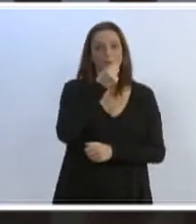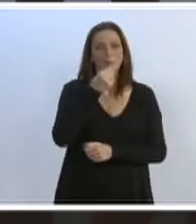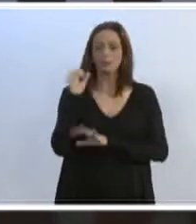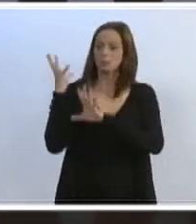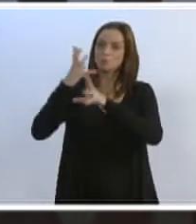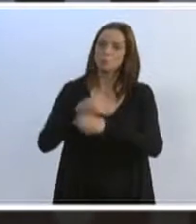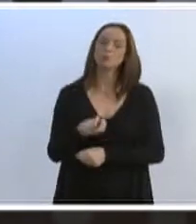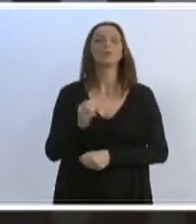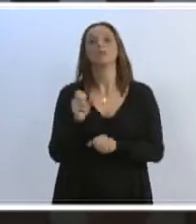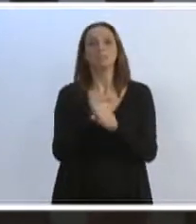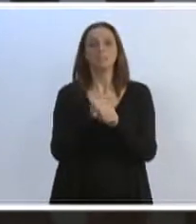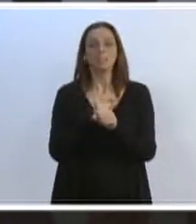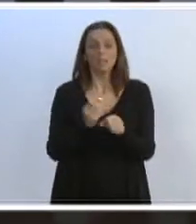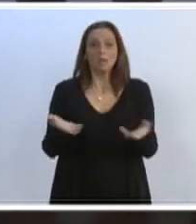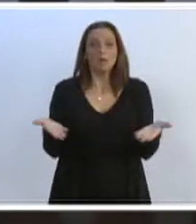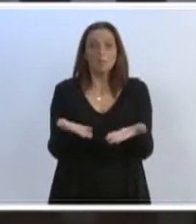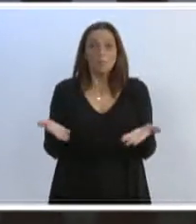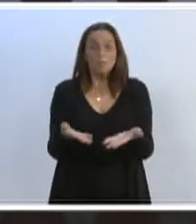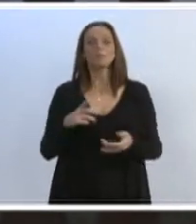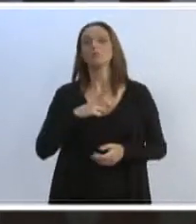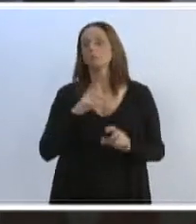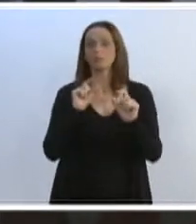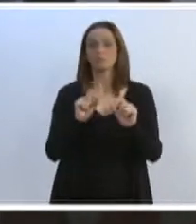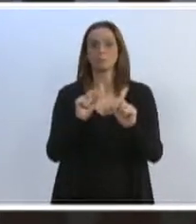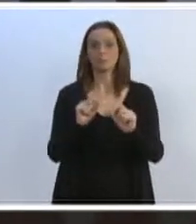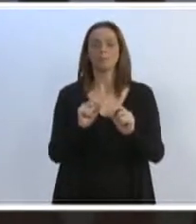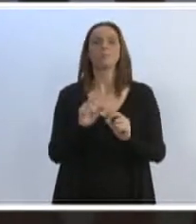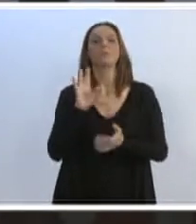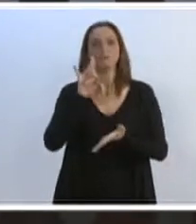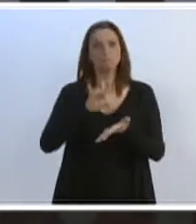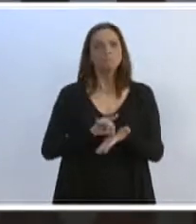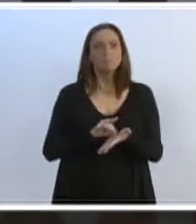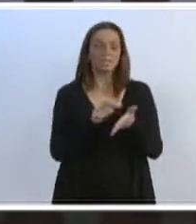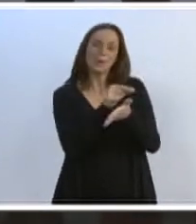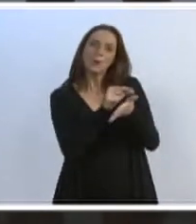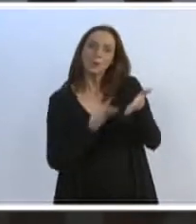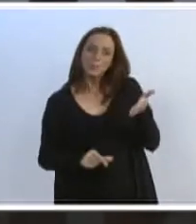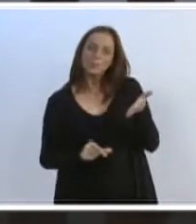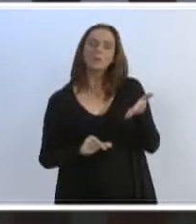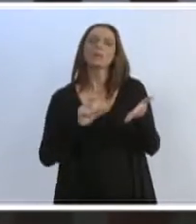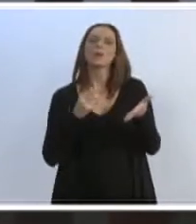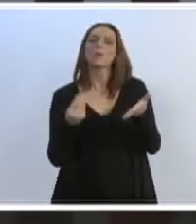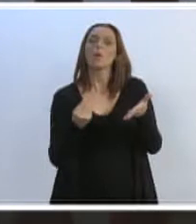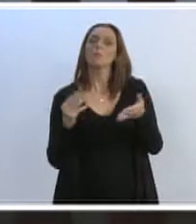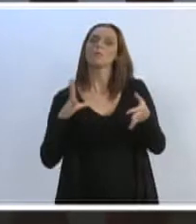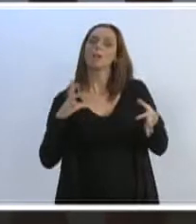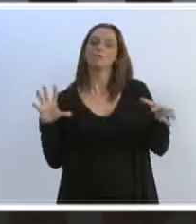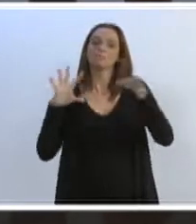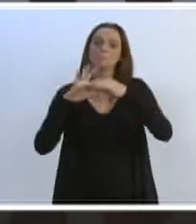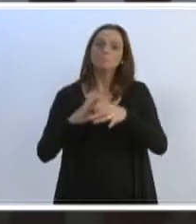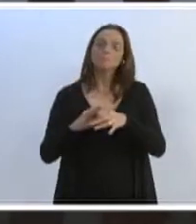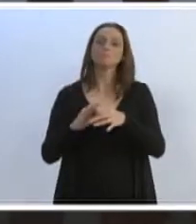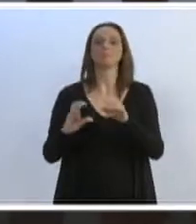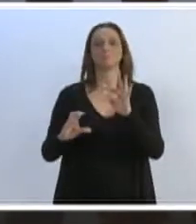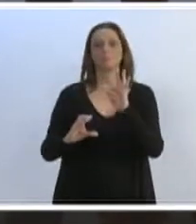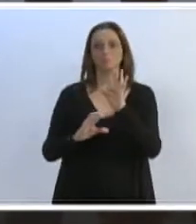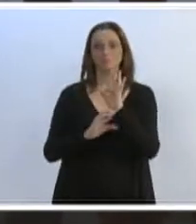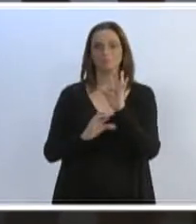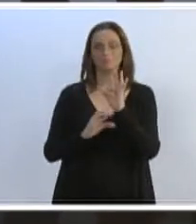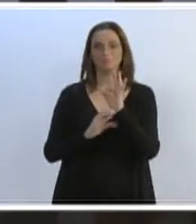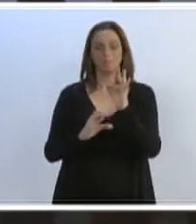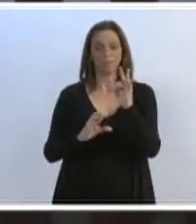imensa de colaboradores desde que ela foi fundada. E atualmente, nesse número especial dos 60 anos,